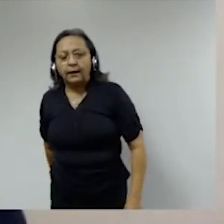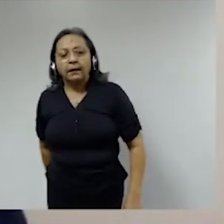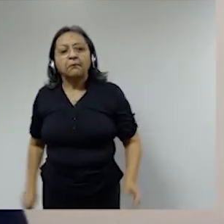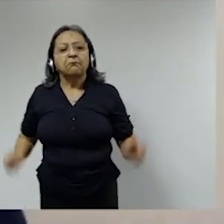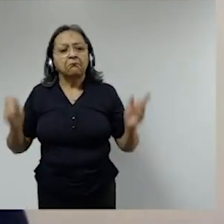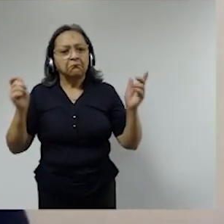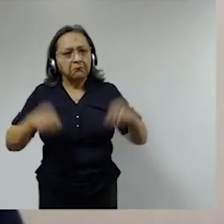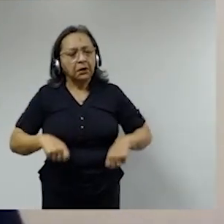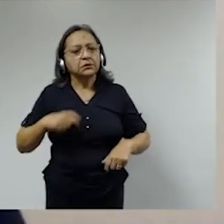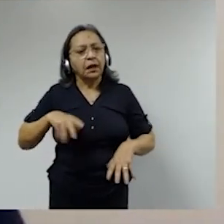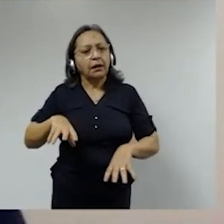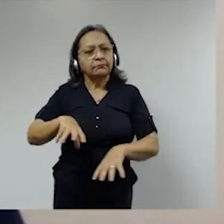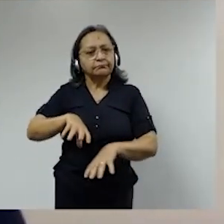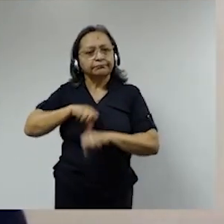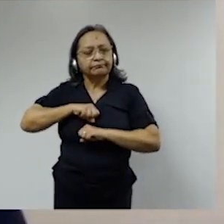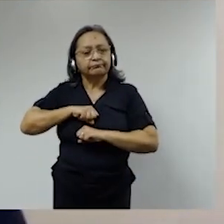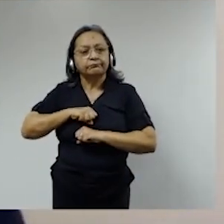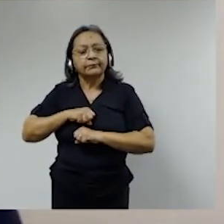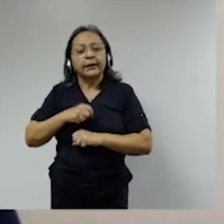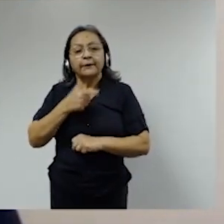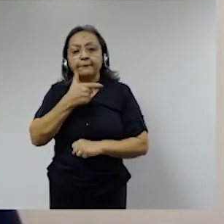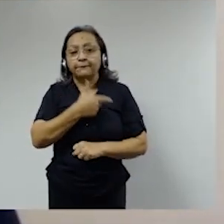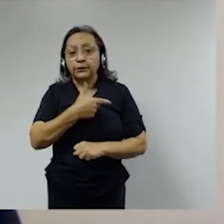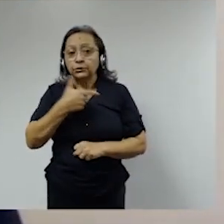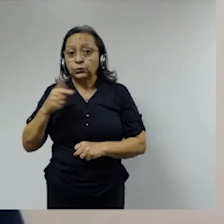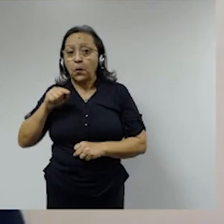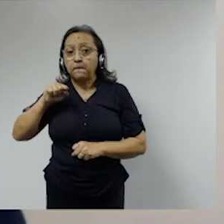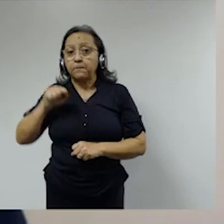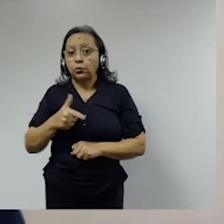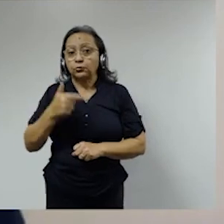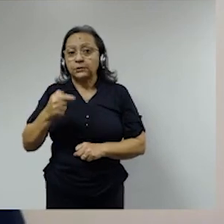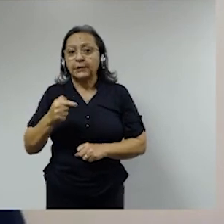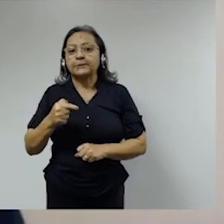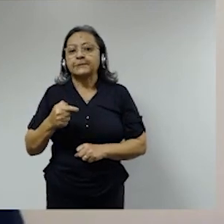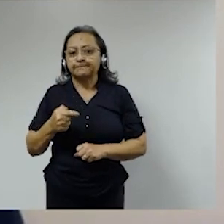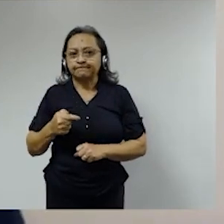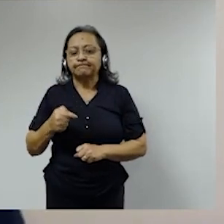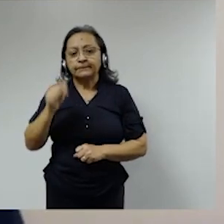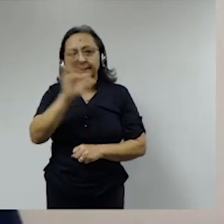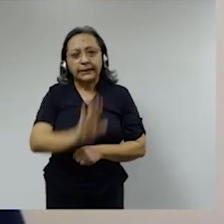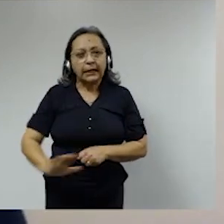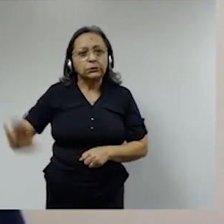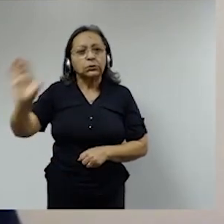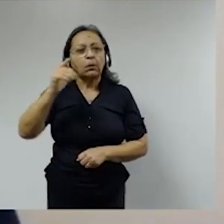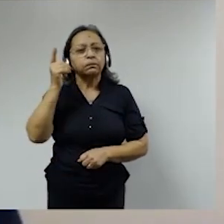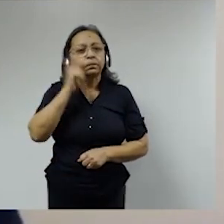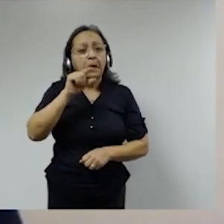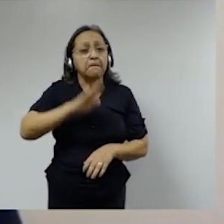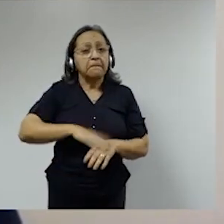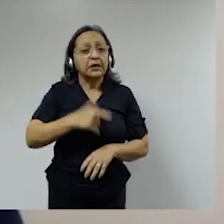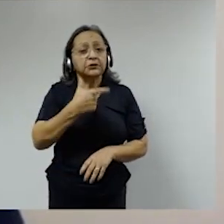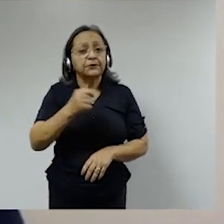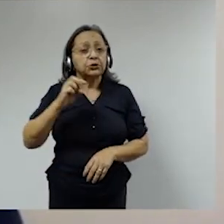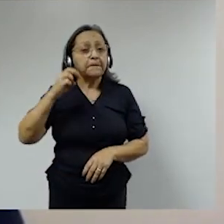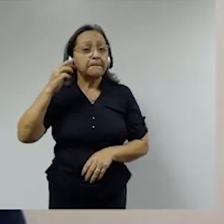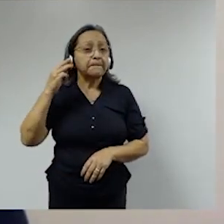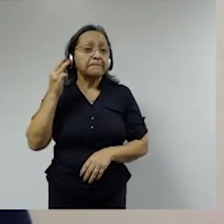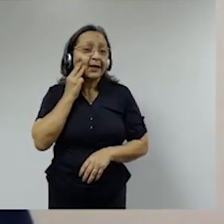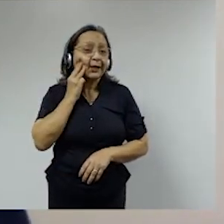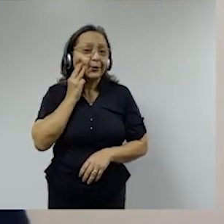adotado em 22,7% das ocupações nacionais, alcançando mais de 20 milhões de